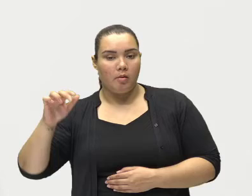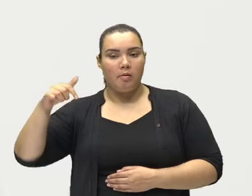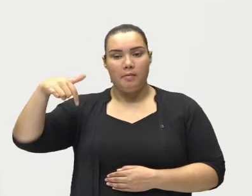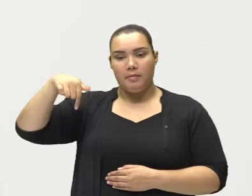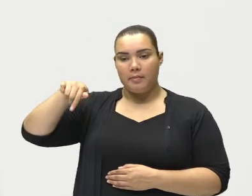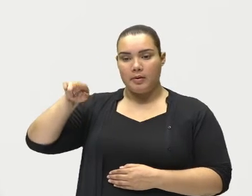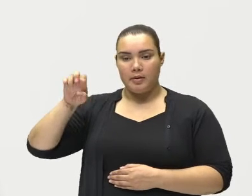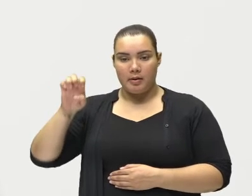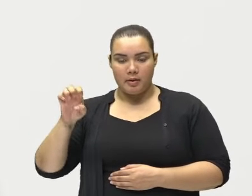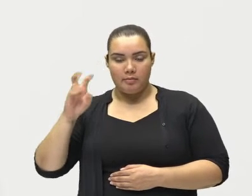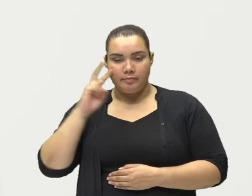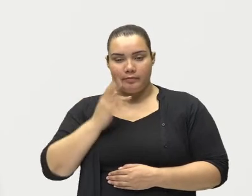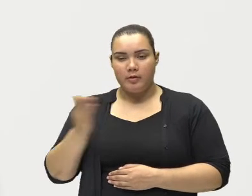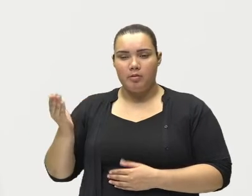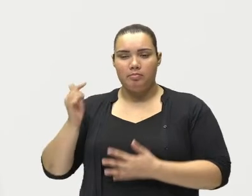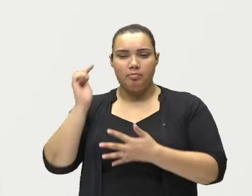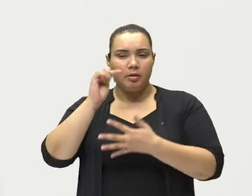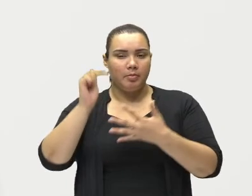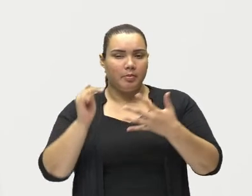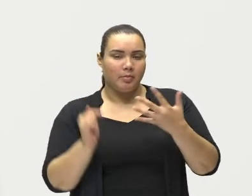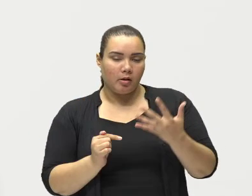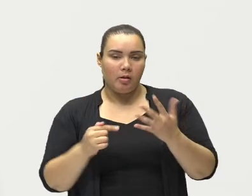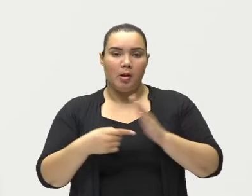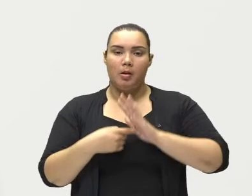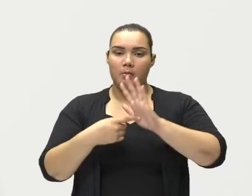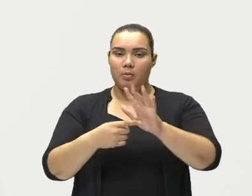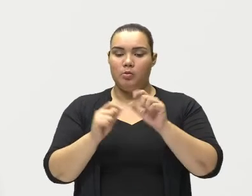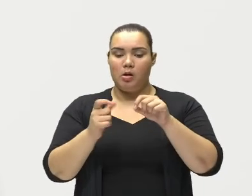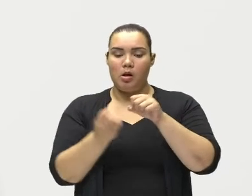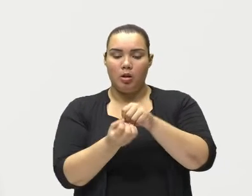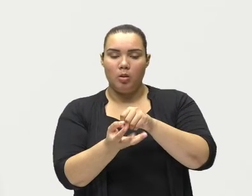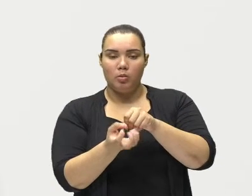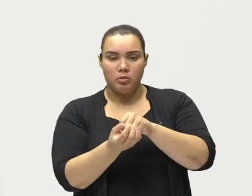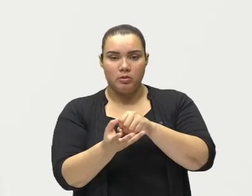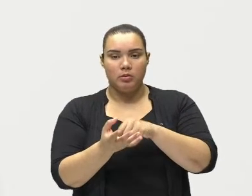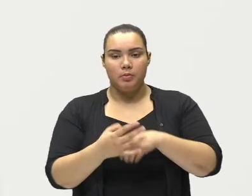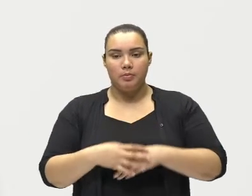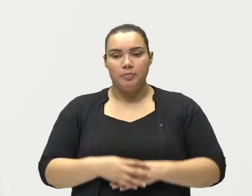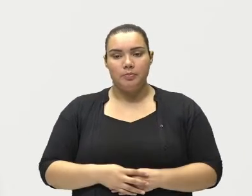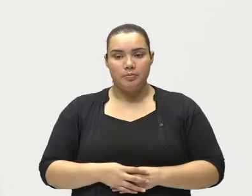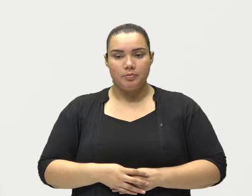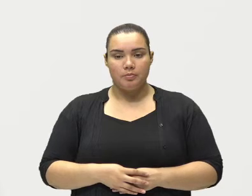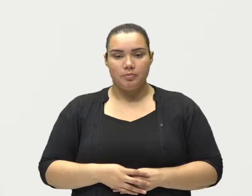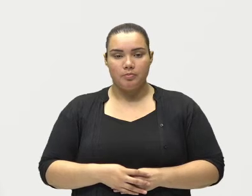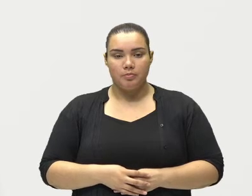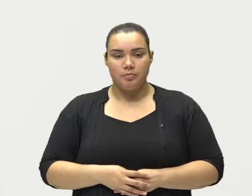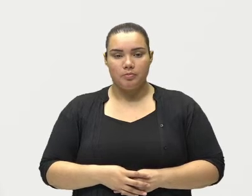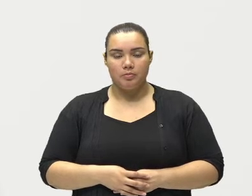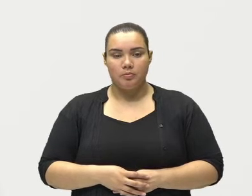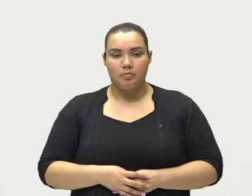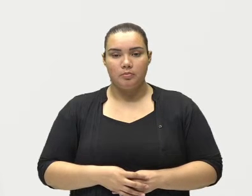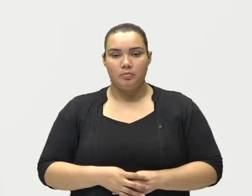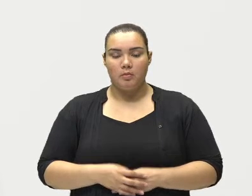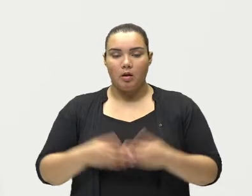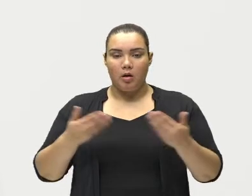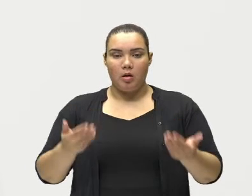conjunções elas vão trazer esses conectivos, essas locuções conjuntivas. Muito bem. Então,